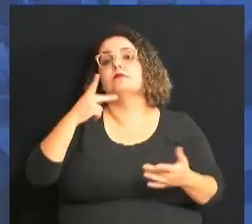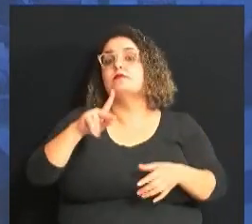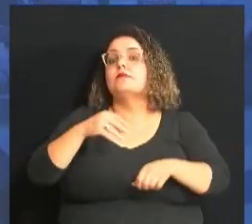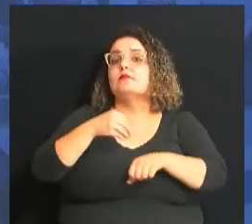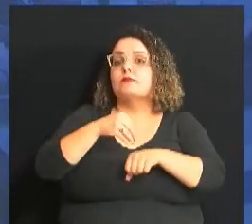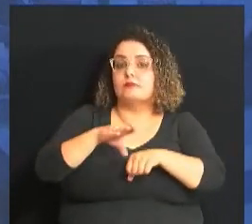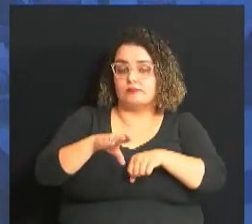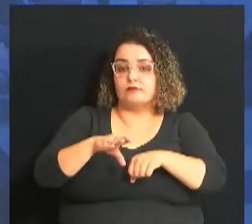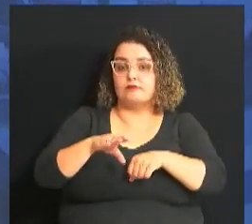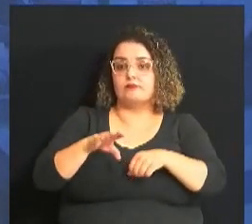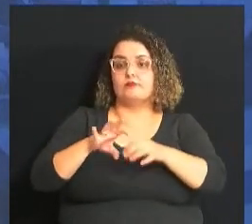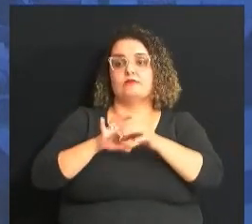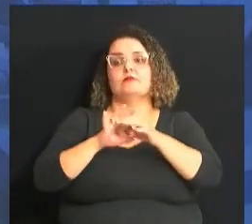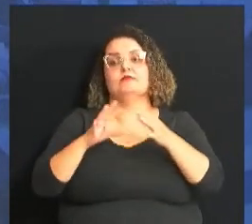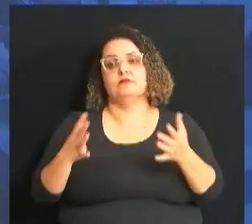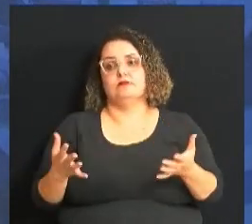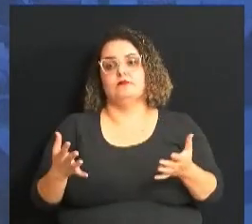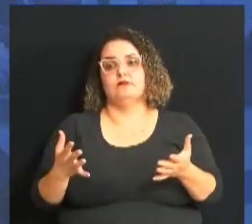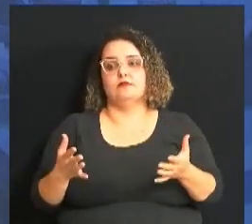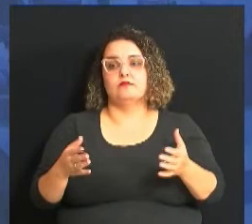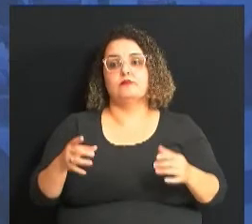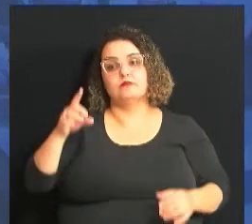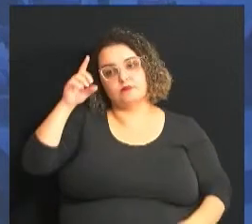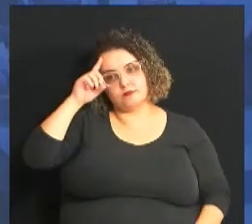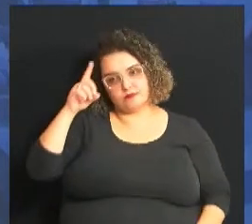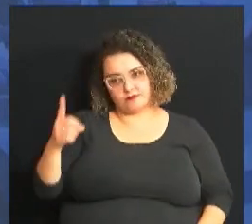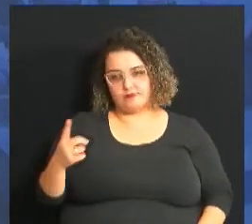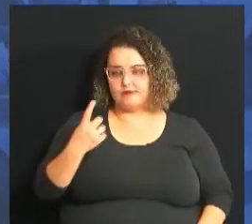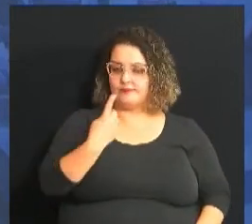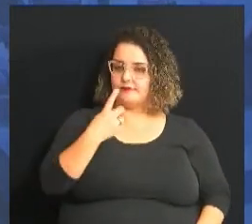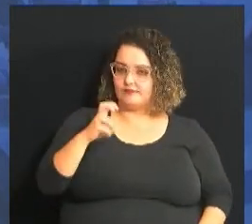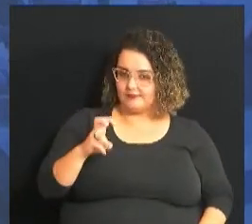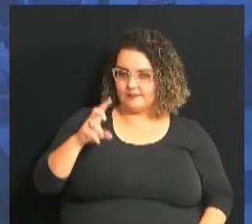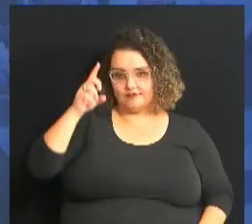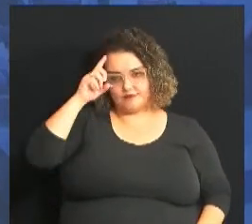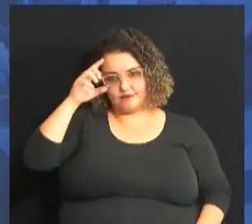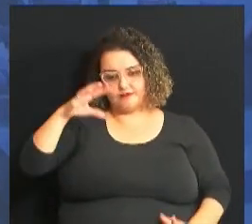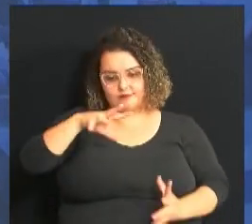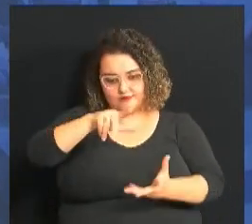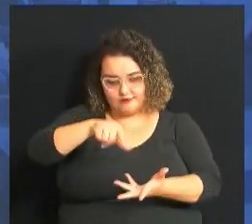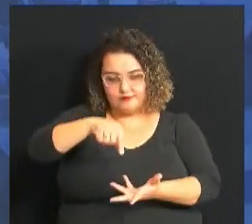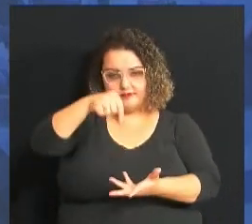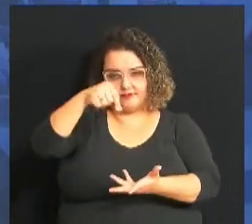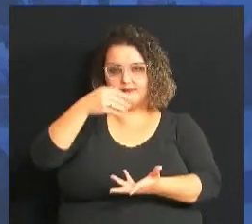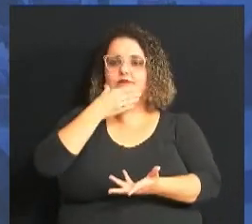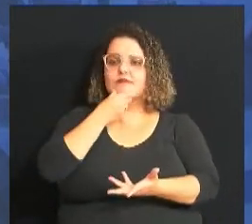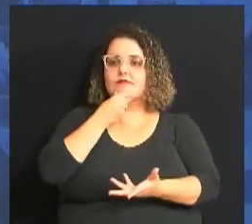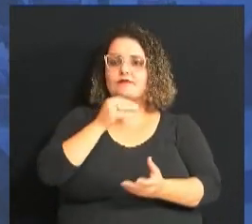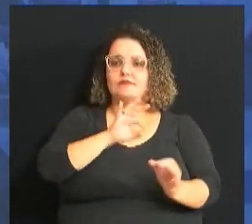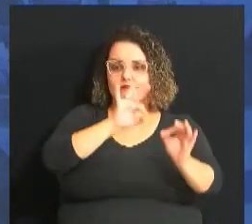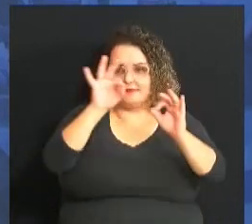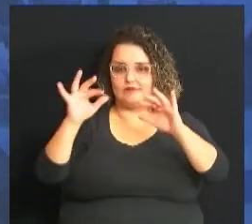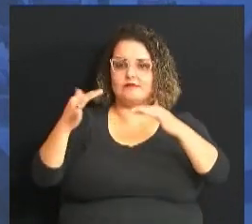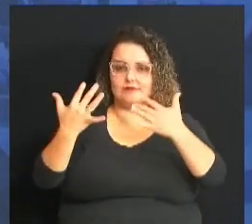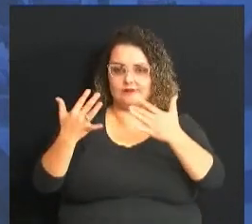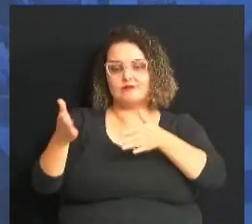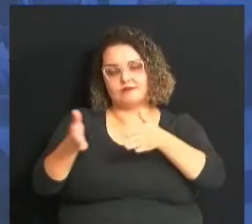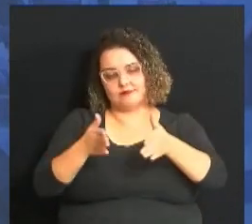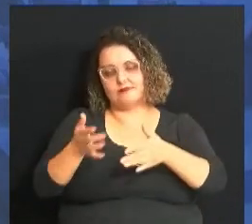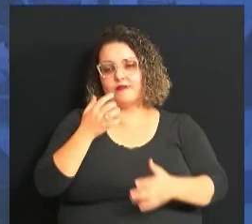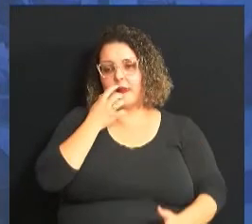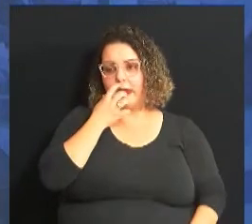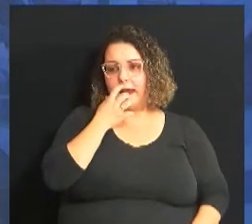senhor deixa aí, então, nesse dia 15, Dia Internacional do Homem, para o homem que está assistindo a gente nesse momento?